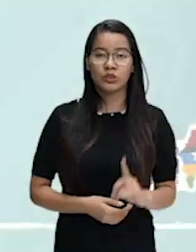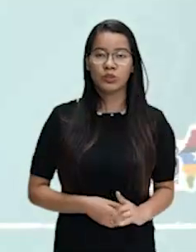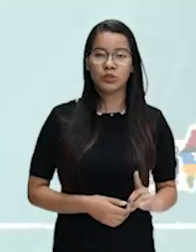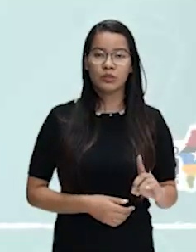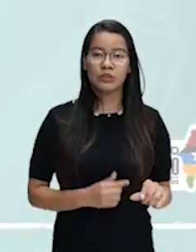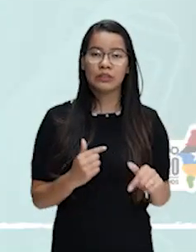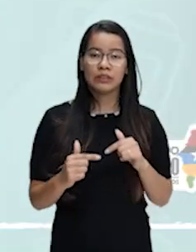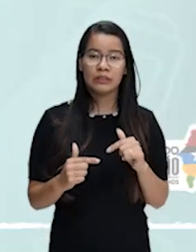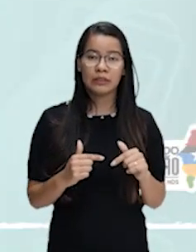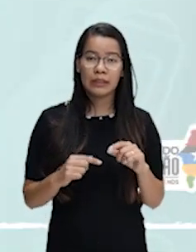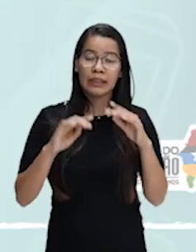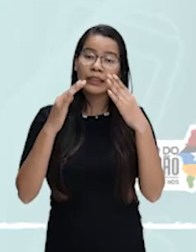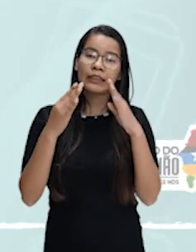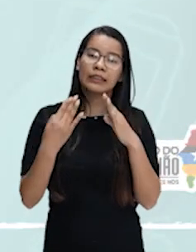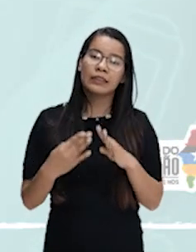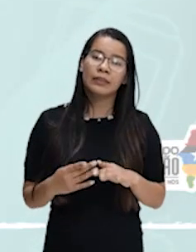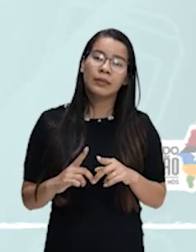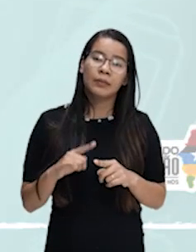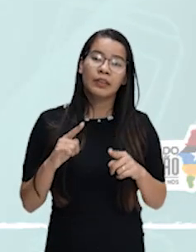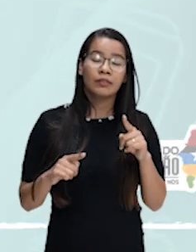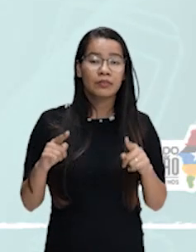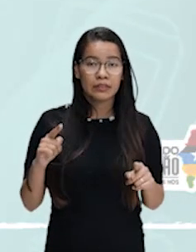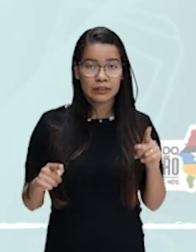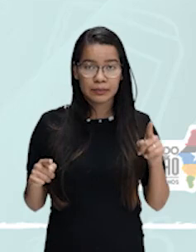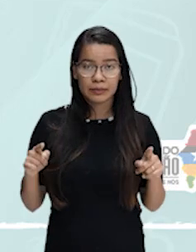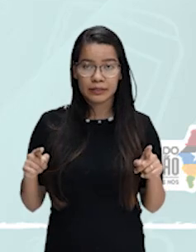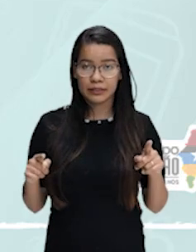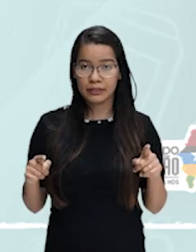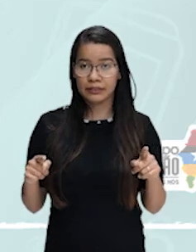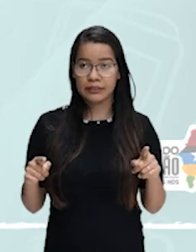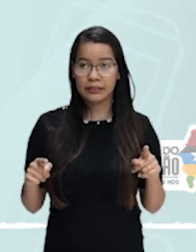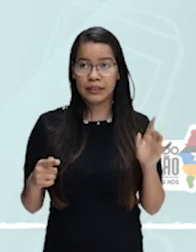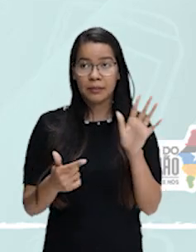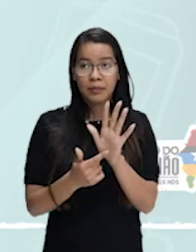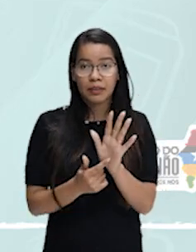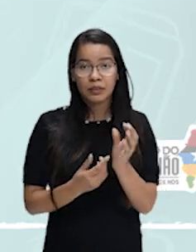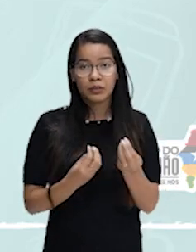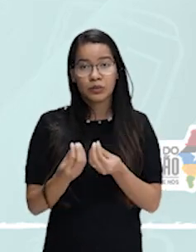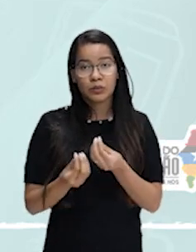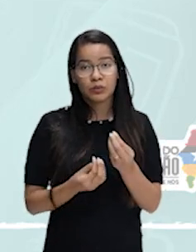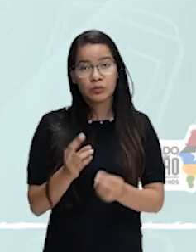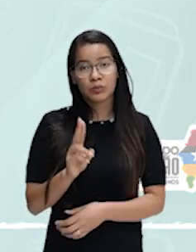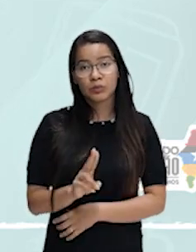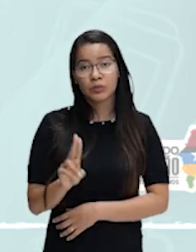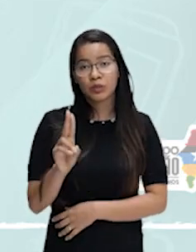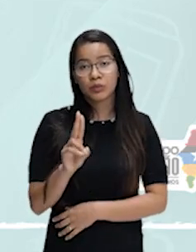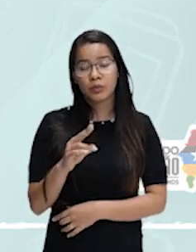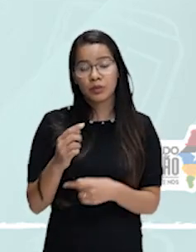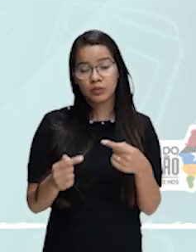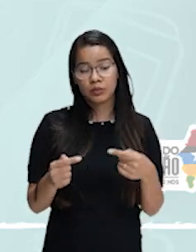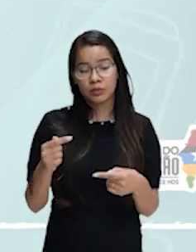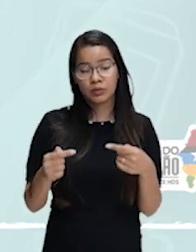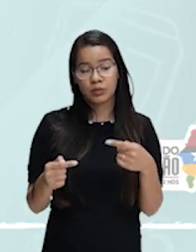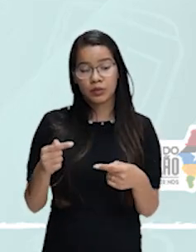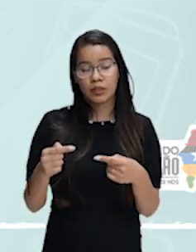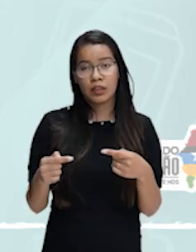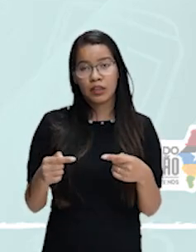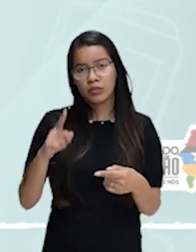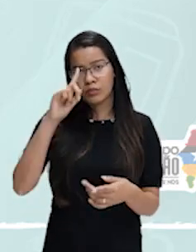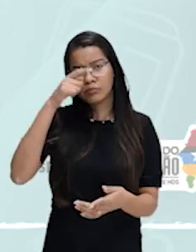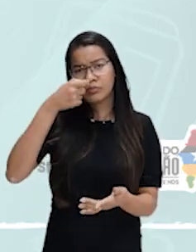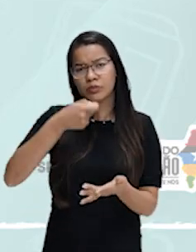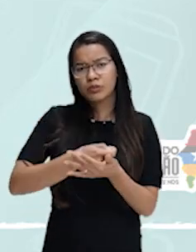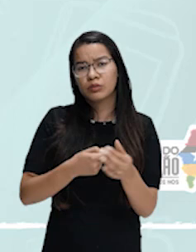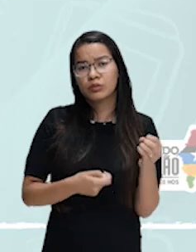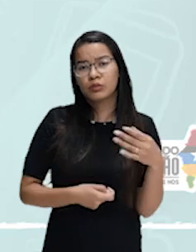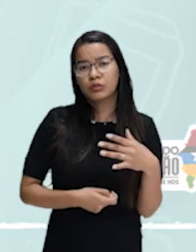trabalho, analisado pela flexibilização, aparece como instrumento para controlar as exigências de um